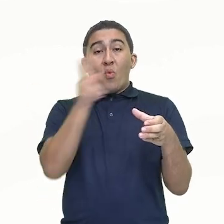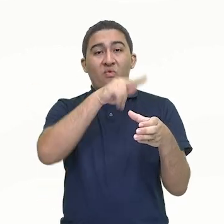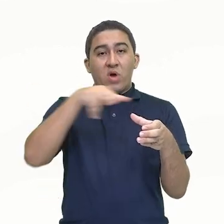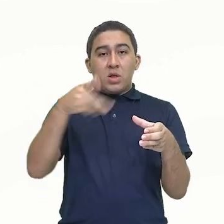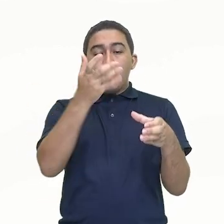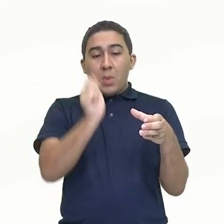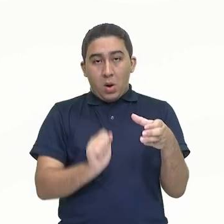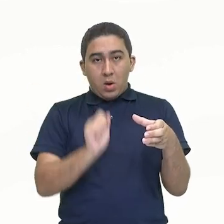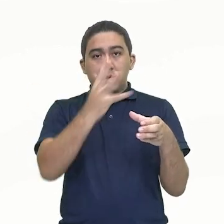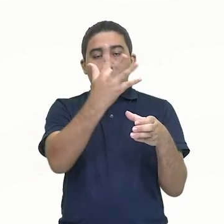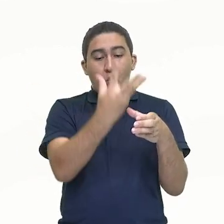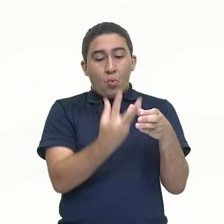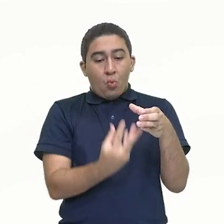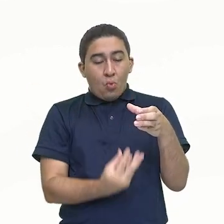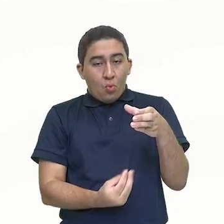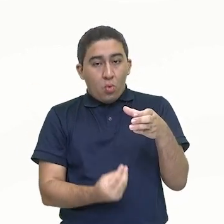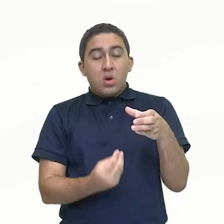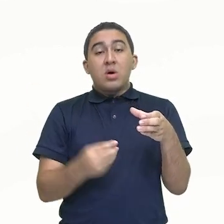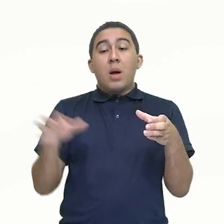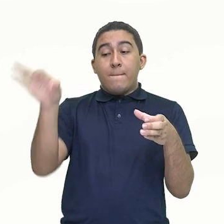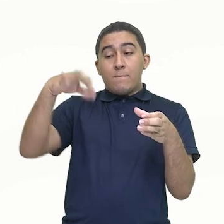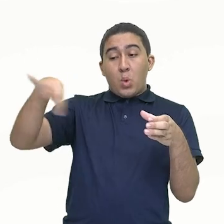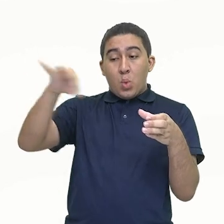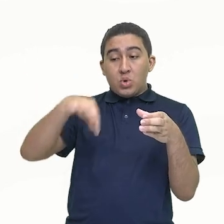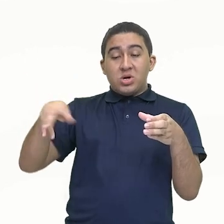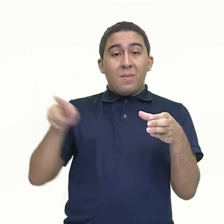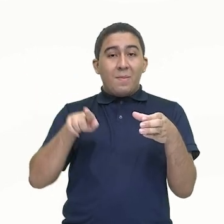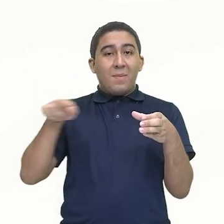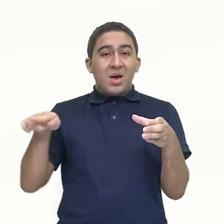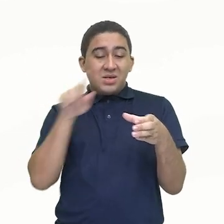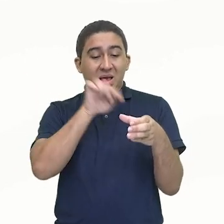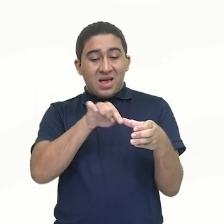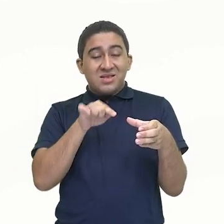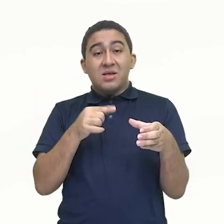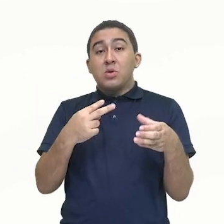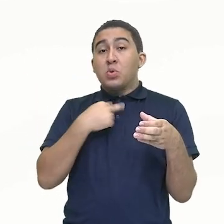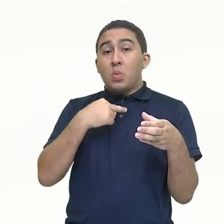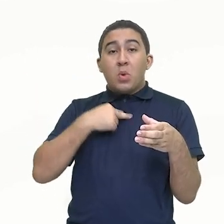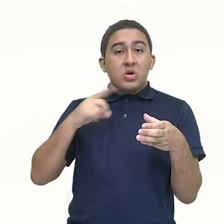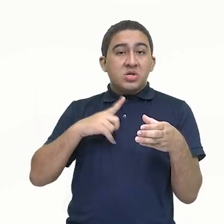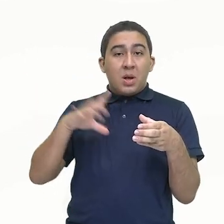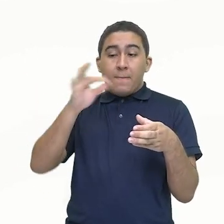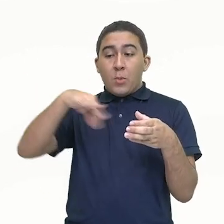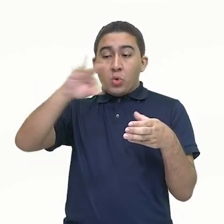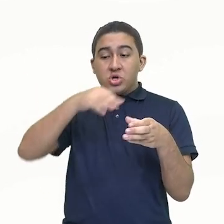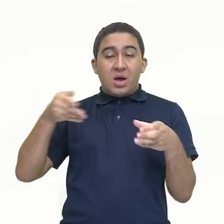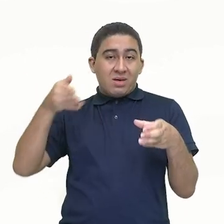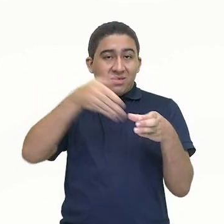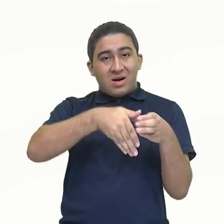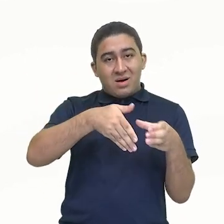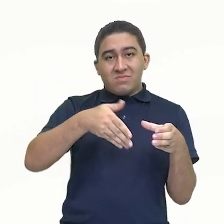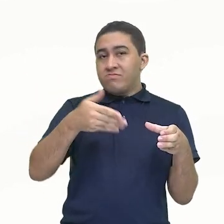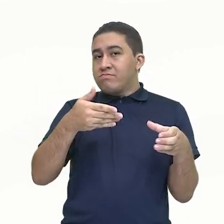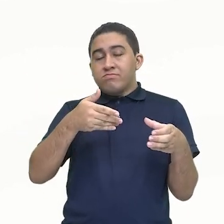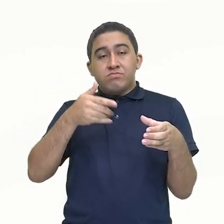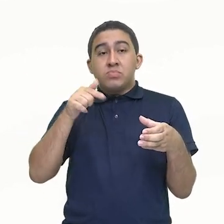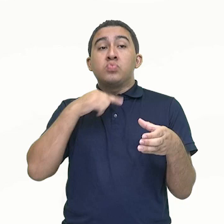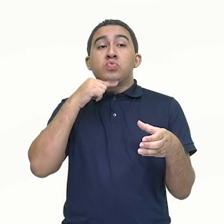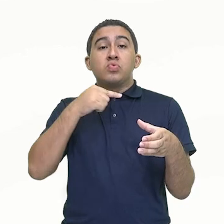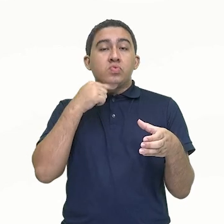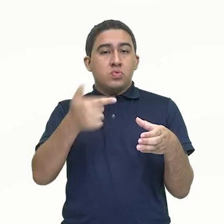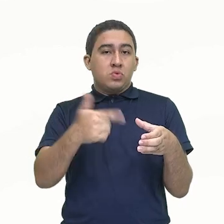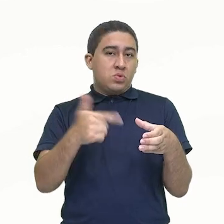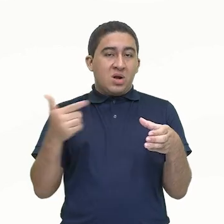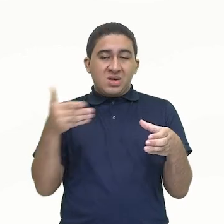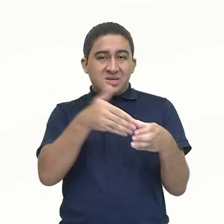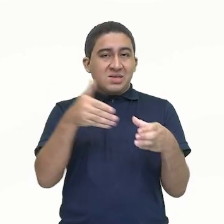entrava o ar, as moscas estavam presentes, mas essa tela evitava com que as moscas tivessem acesso à carne e